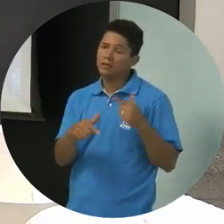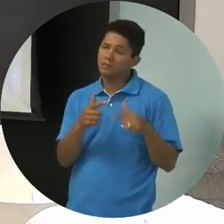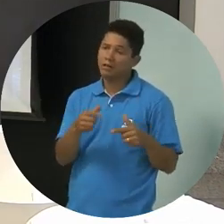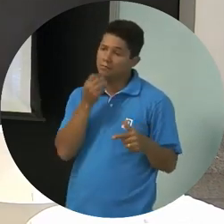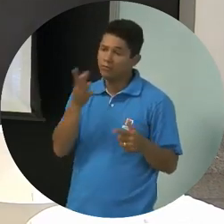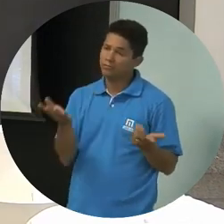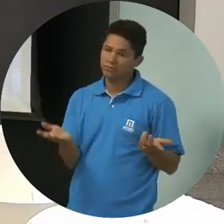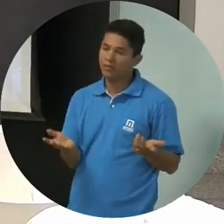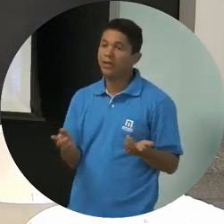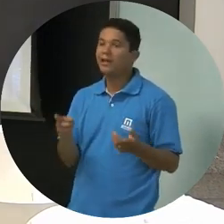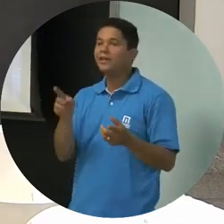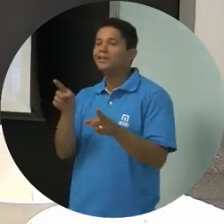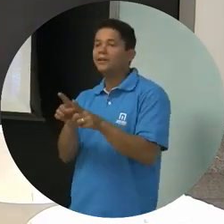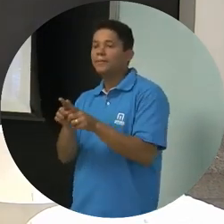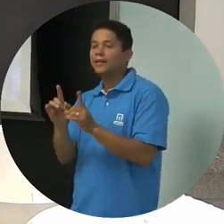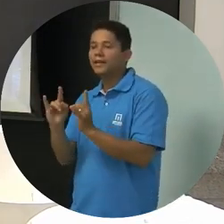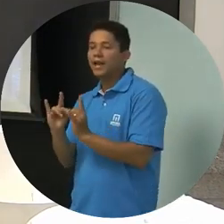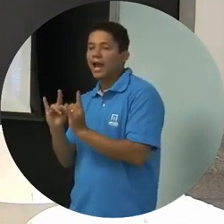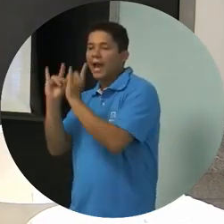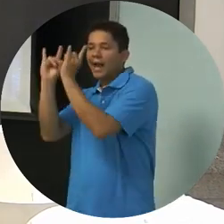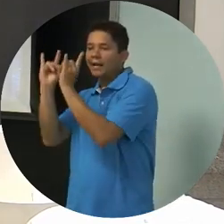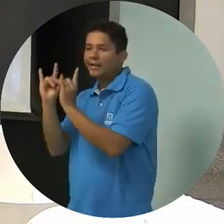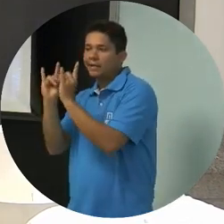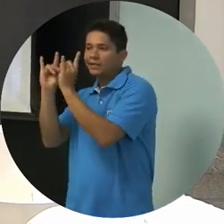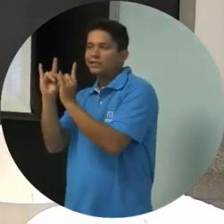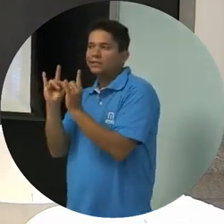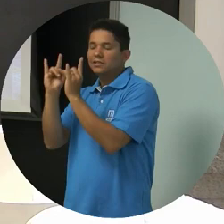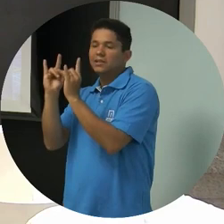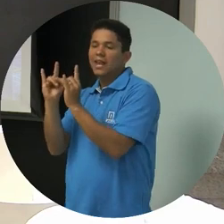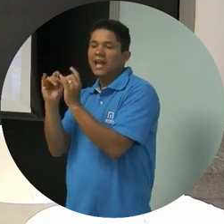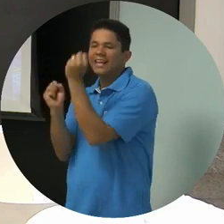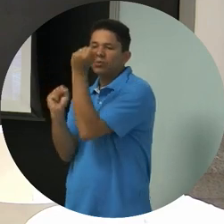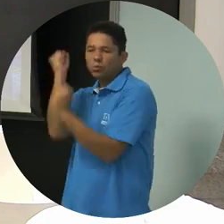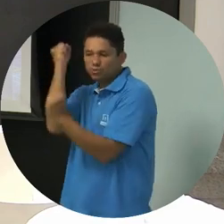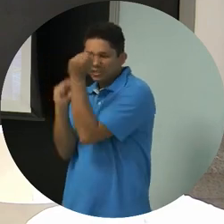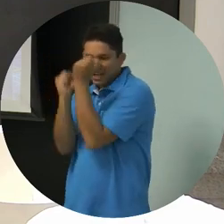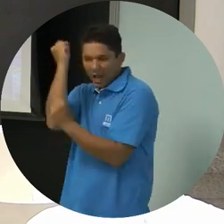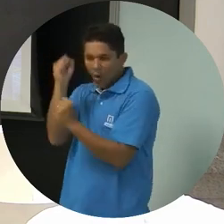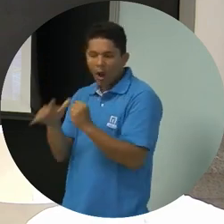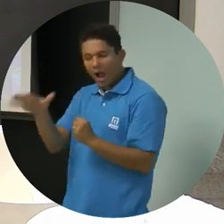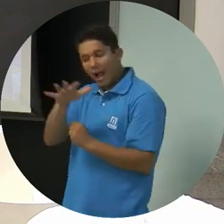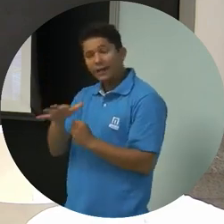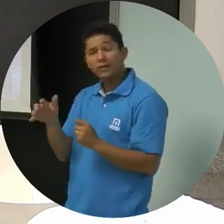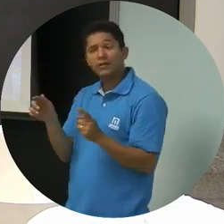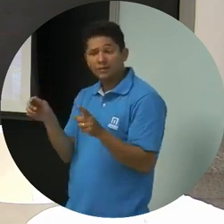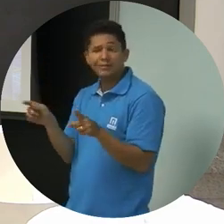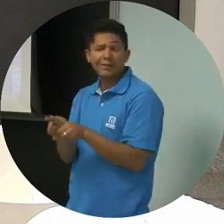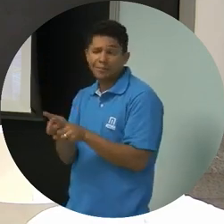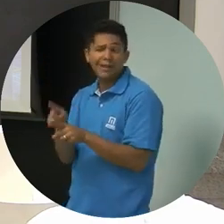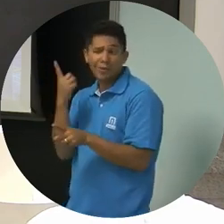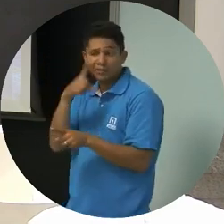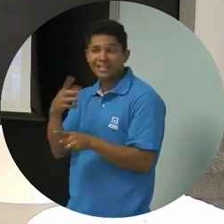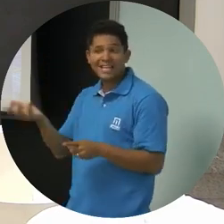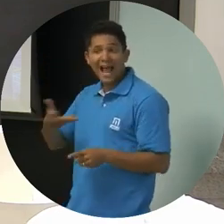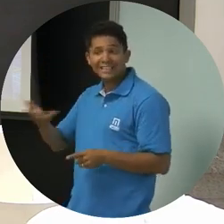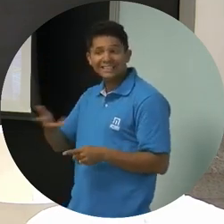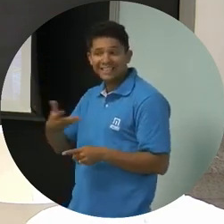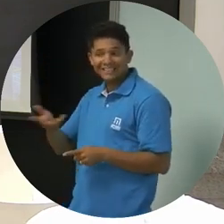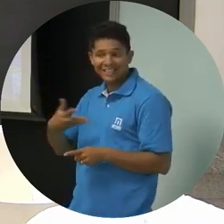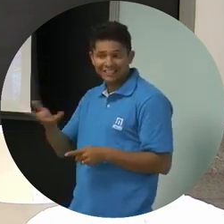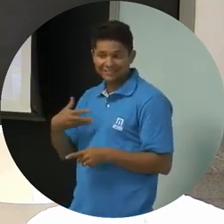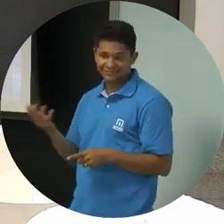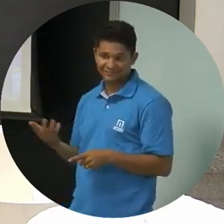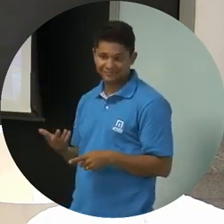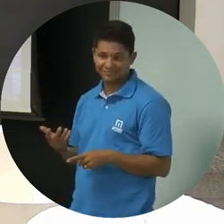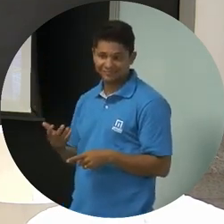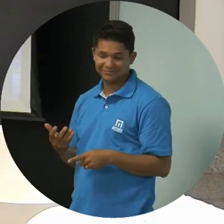em produtividade nessas áreas spot. Ou seja, a partir do momento que você tem essas marcações você já sabe quais são os pontos a ser